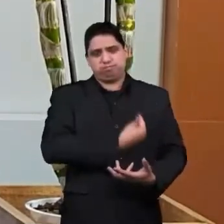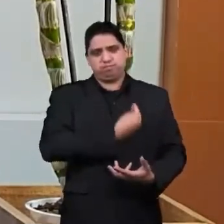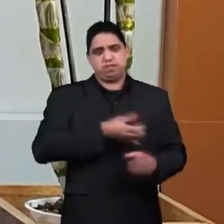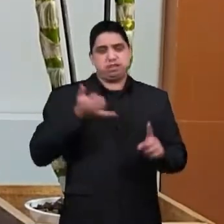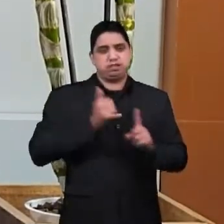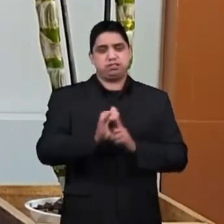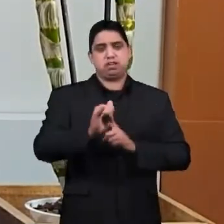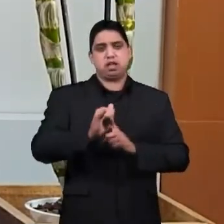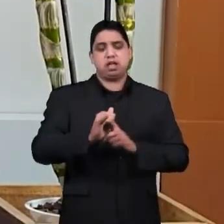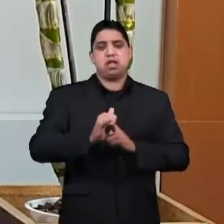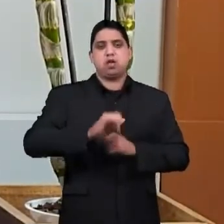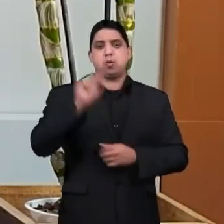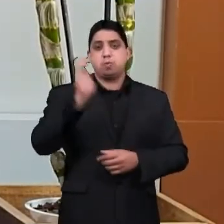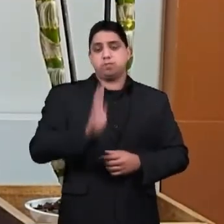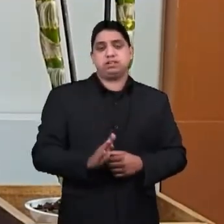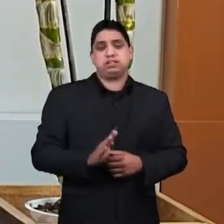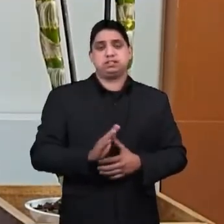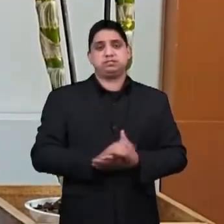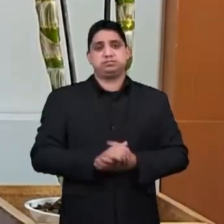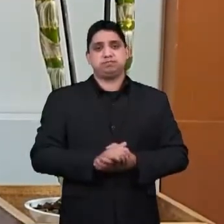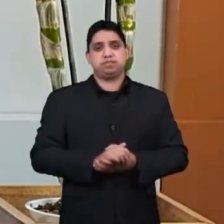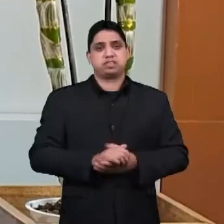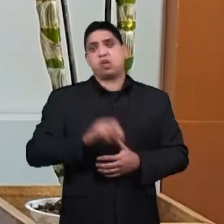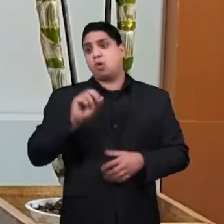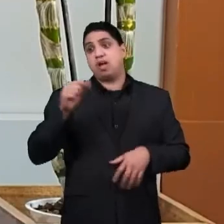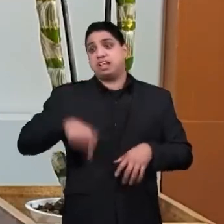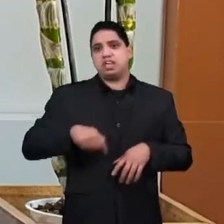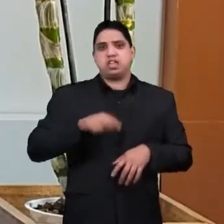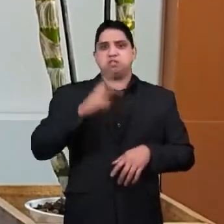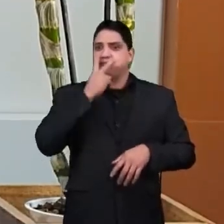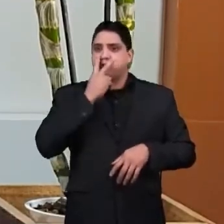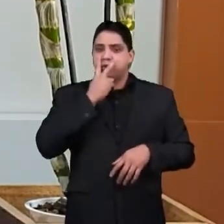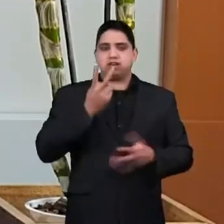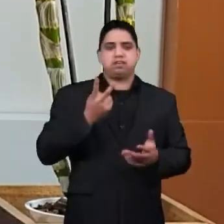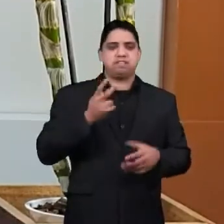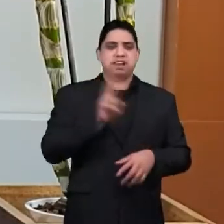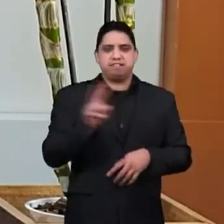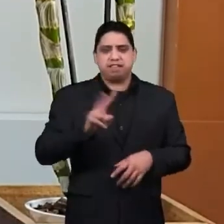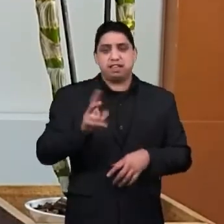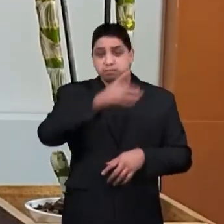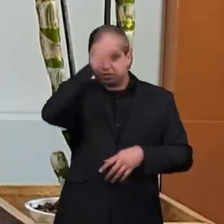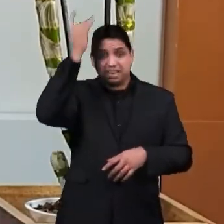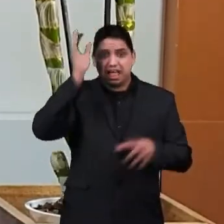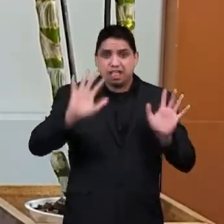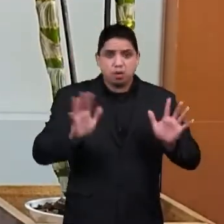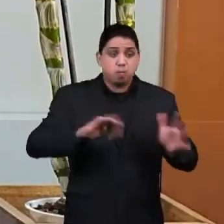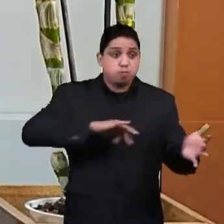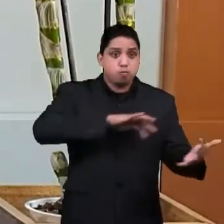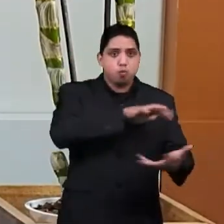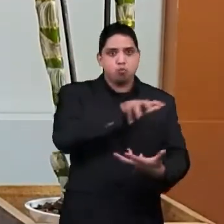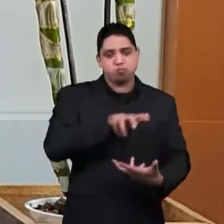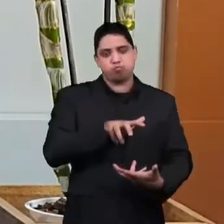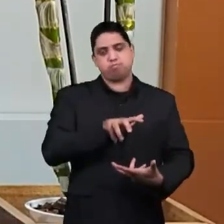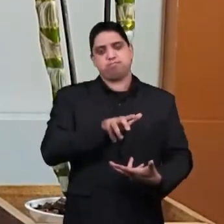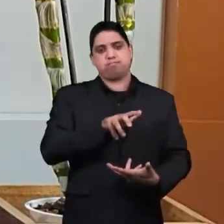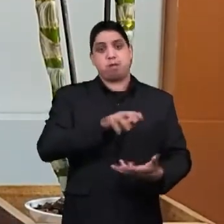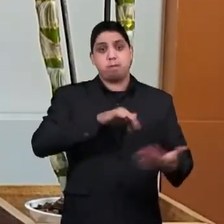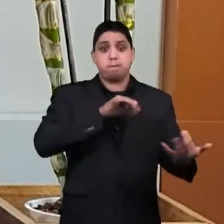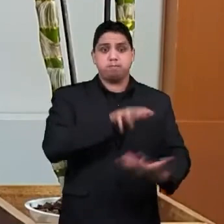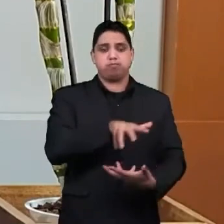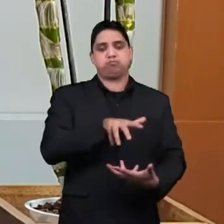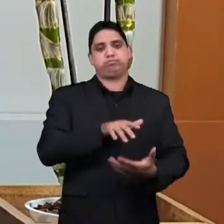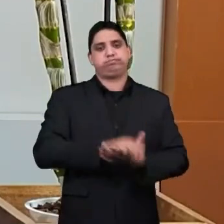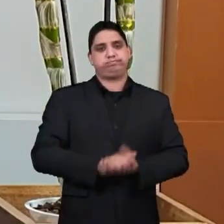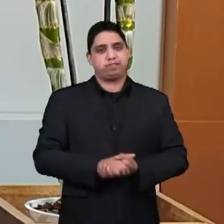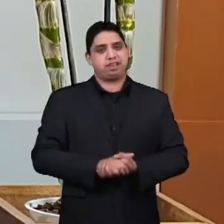Brasil, né, aqui, os irmãos de Vitória, Vila Velha, do Espírito Santo. Mas é o mundo inteiro. E agora vem esse escape. E